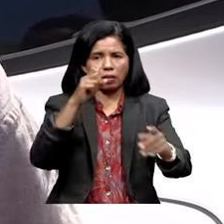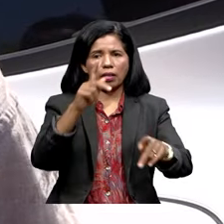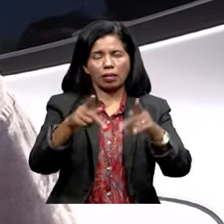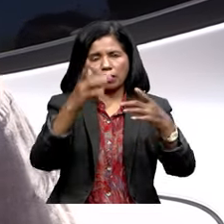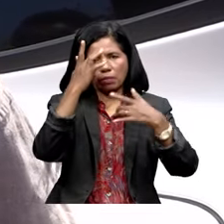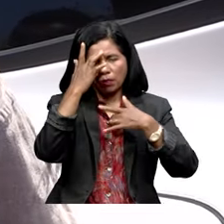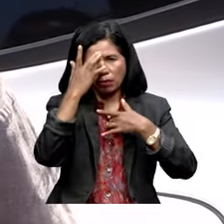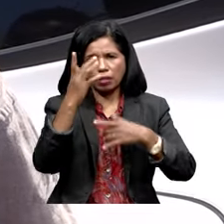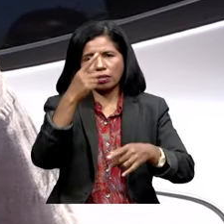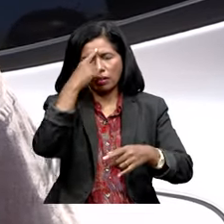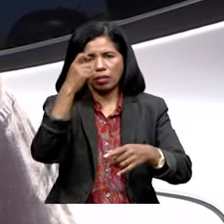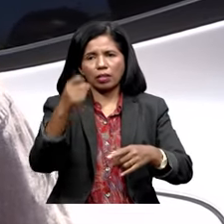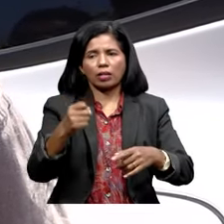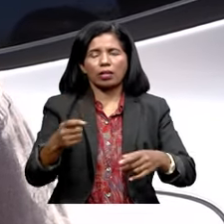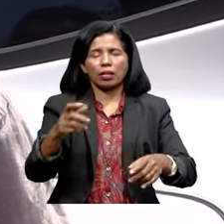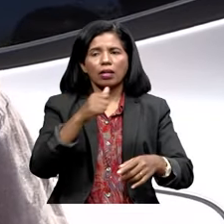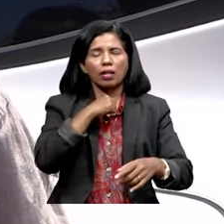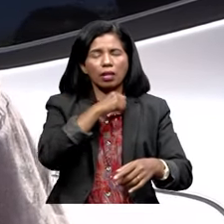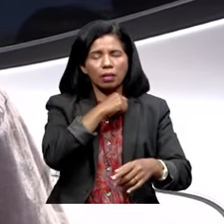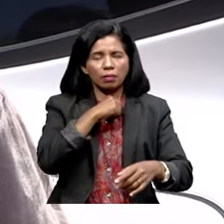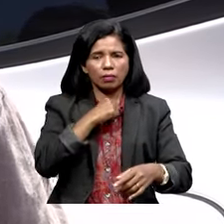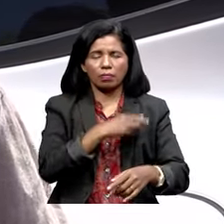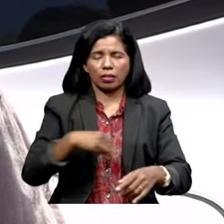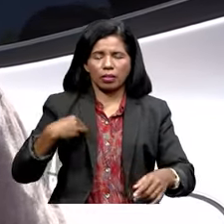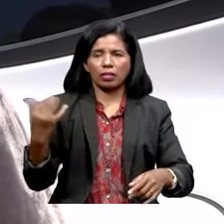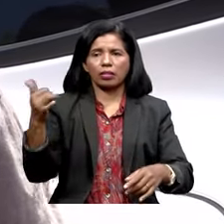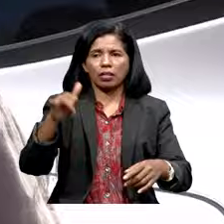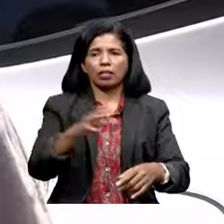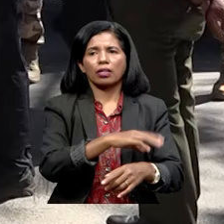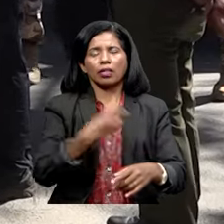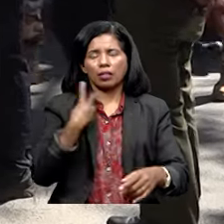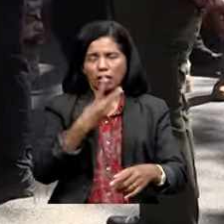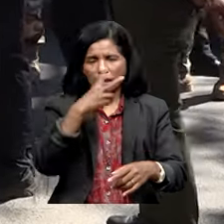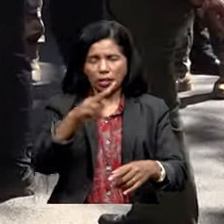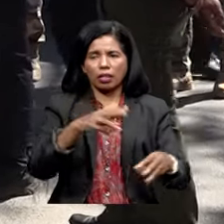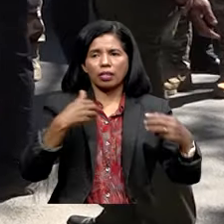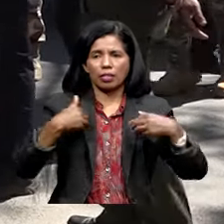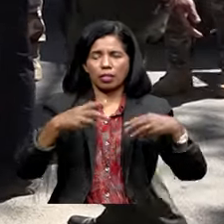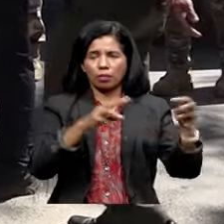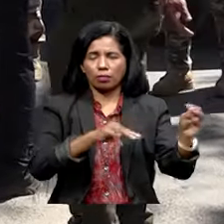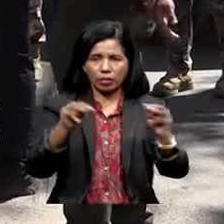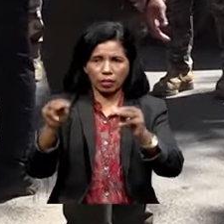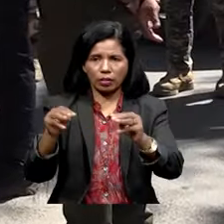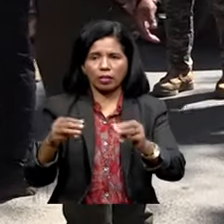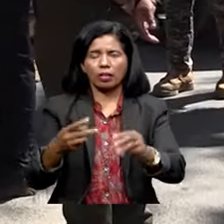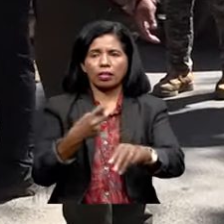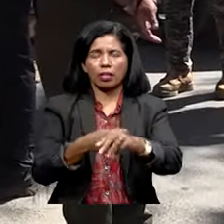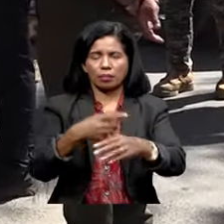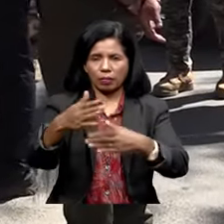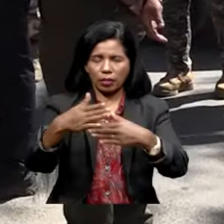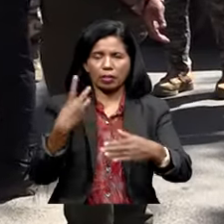moras feriko katua siro padre madre sir se ne ne be un itarete ne ia mudan se toa i tempo bada kita